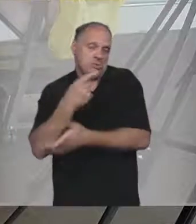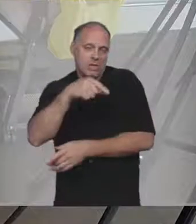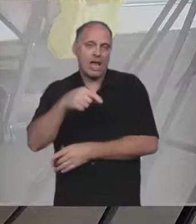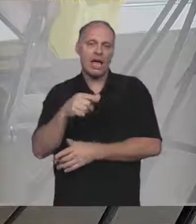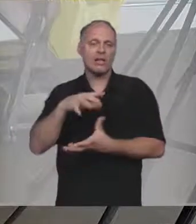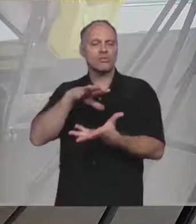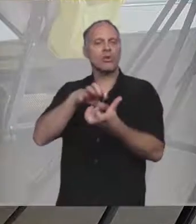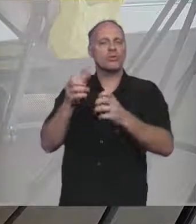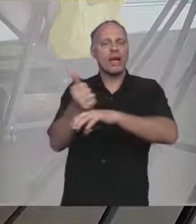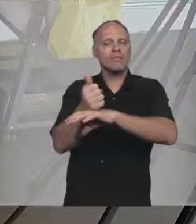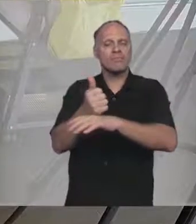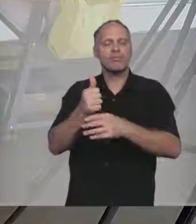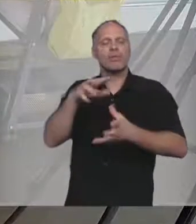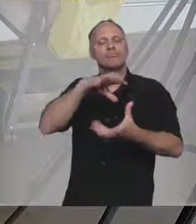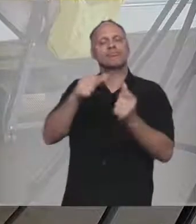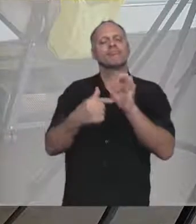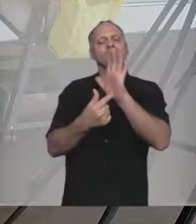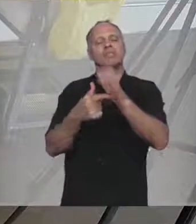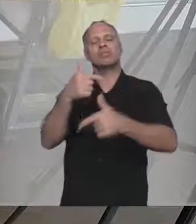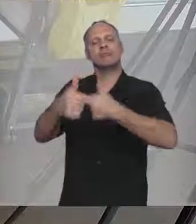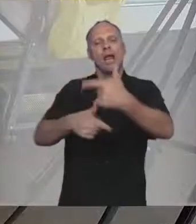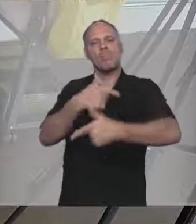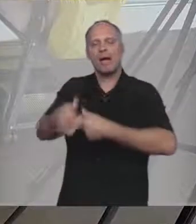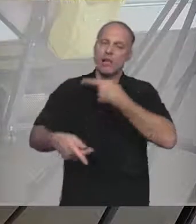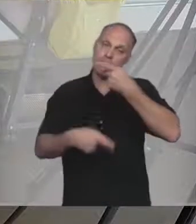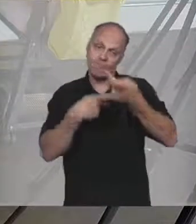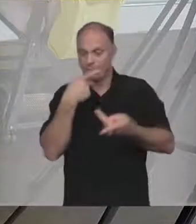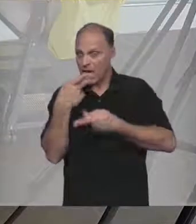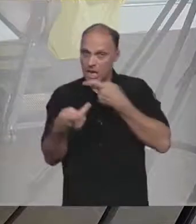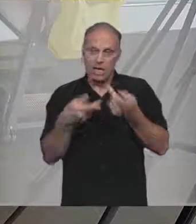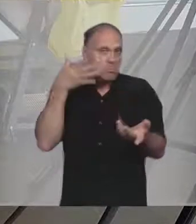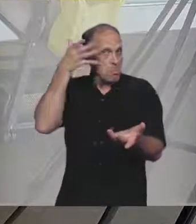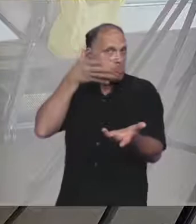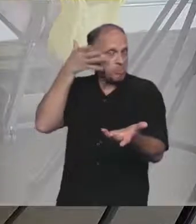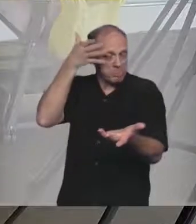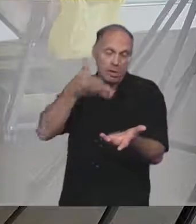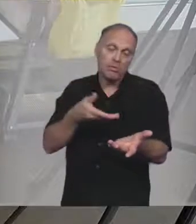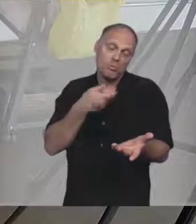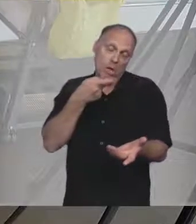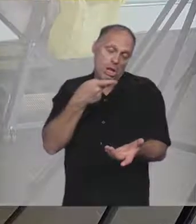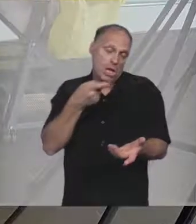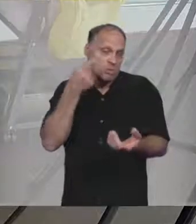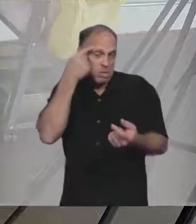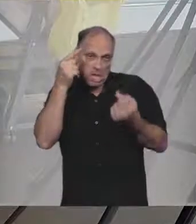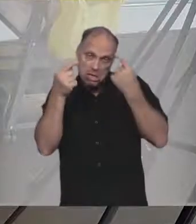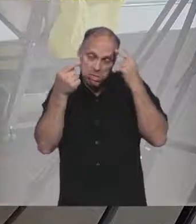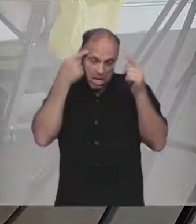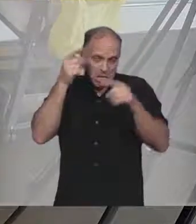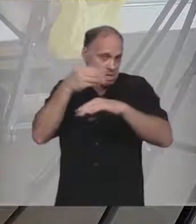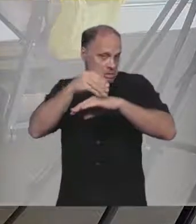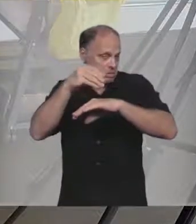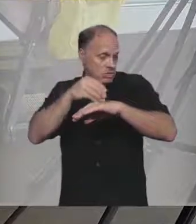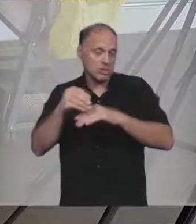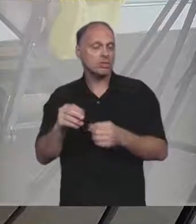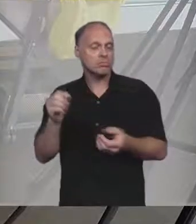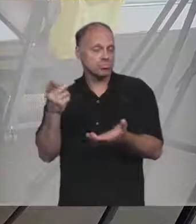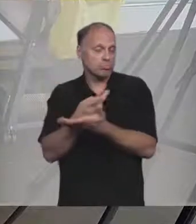os artistas estavam apresentando seus trabalhos, né, e comentando e trocando